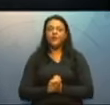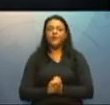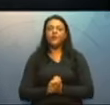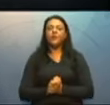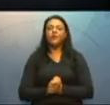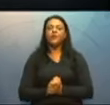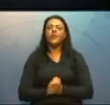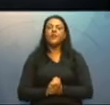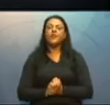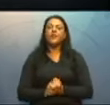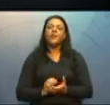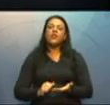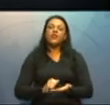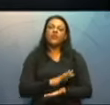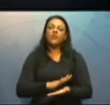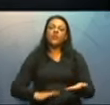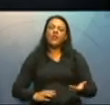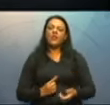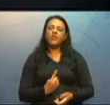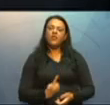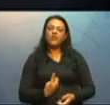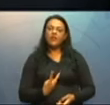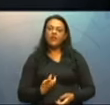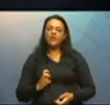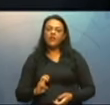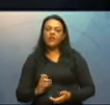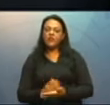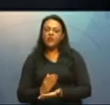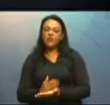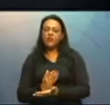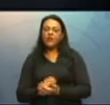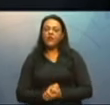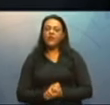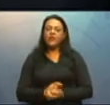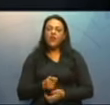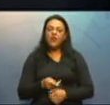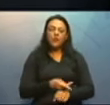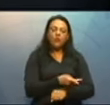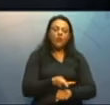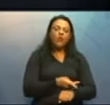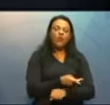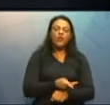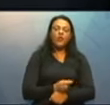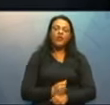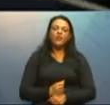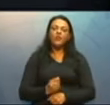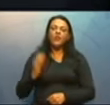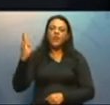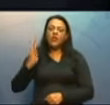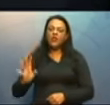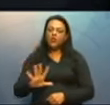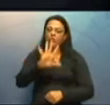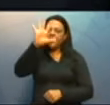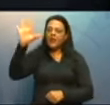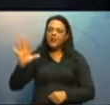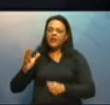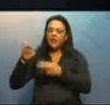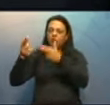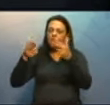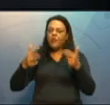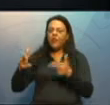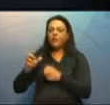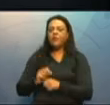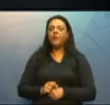A atividade da página 125, você deverá realizar no mapa político do Brasil. Primeiro, você